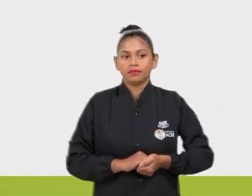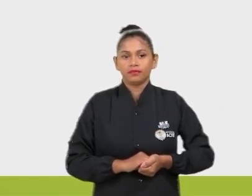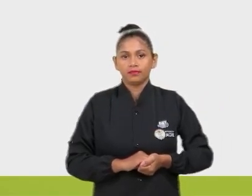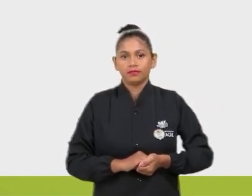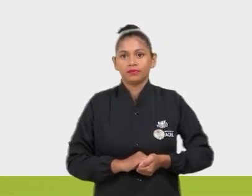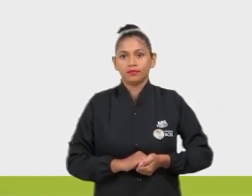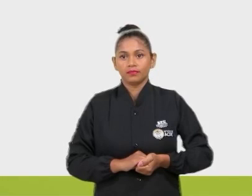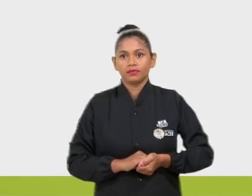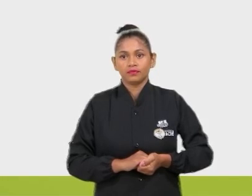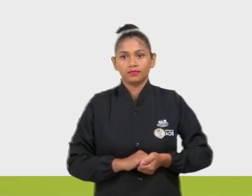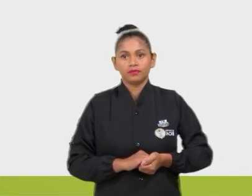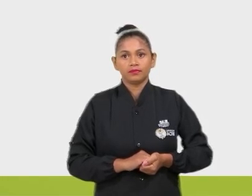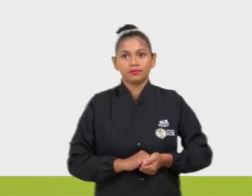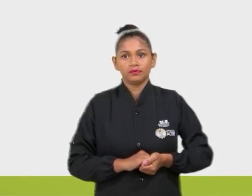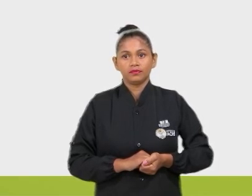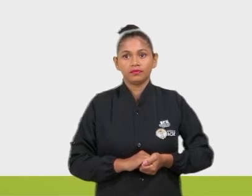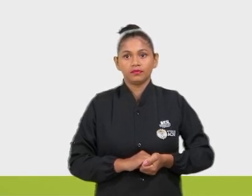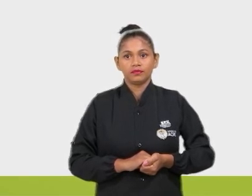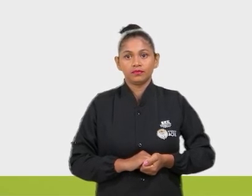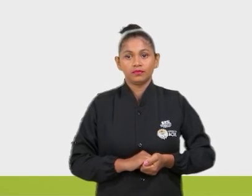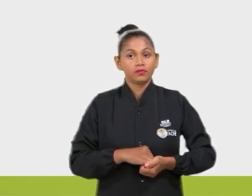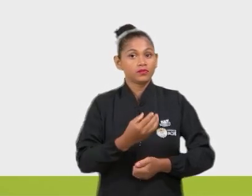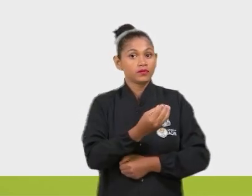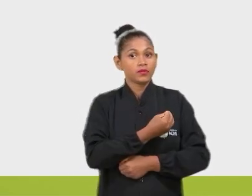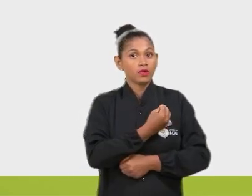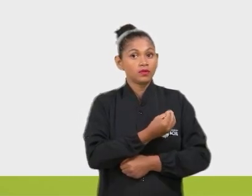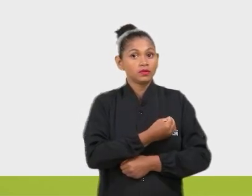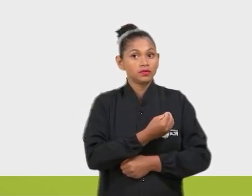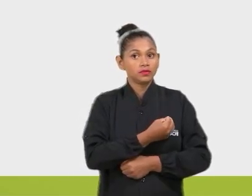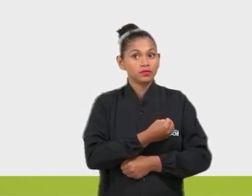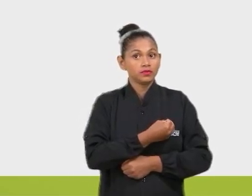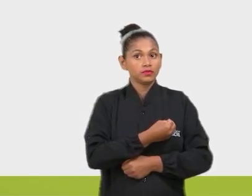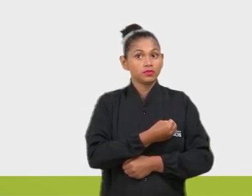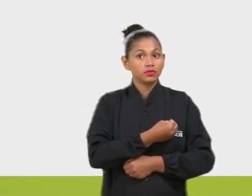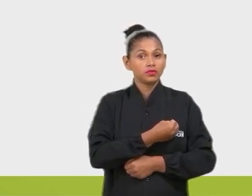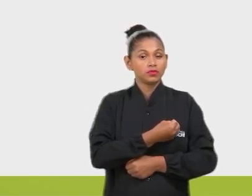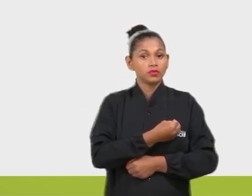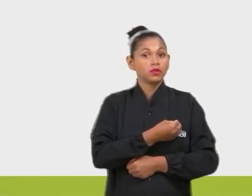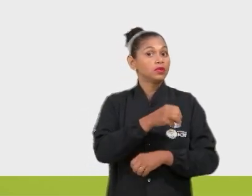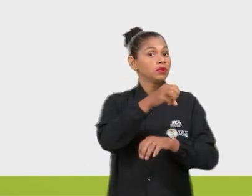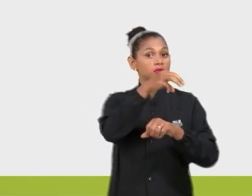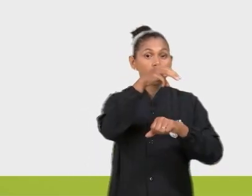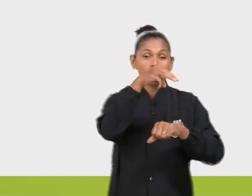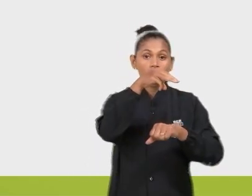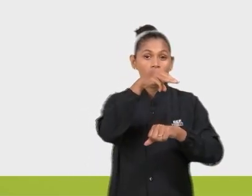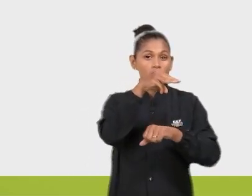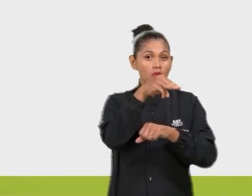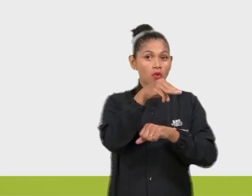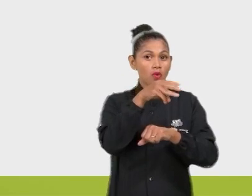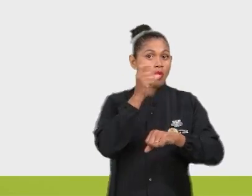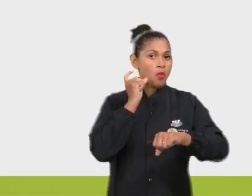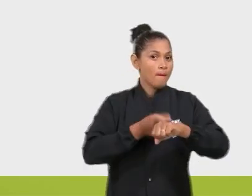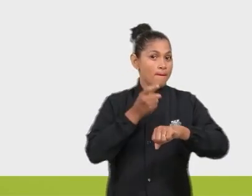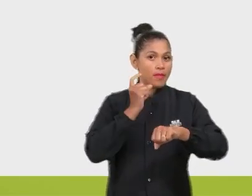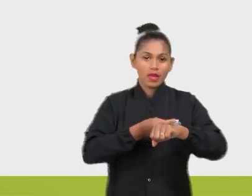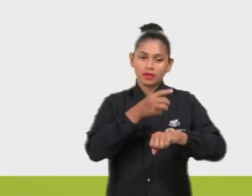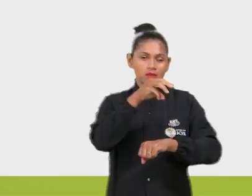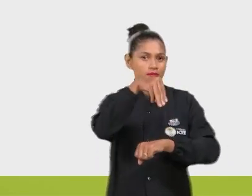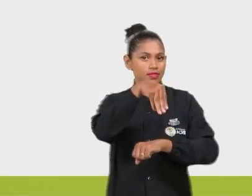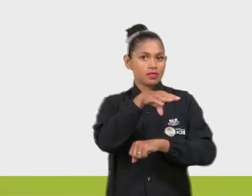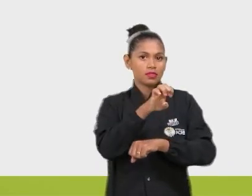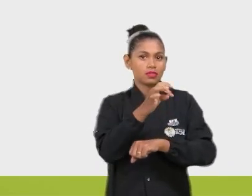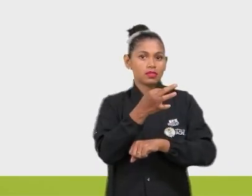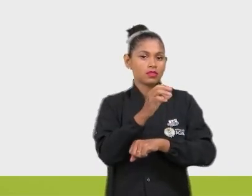Só um pouquinho. Ele não faz parte dessa família, ele não é considerado metais. Então,